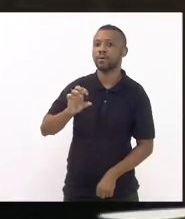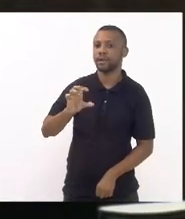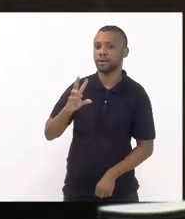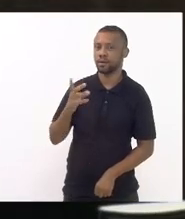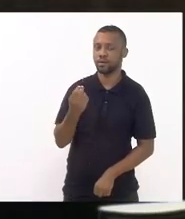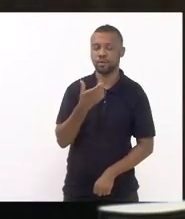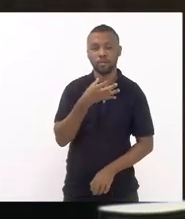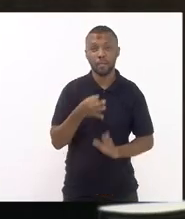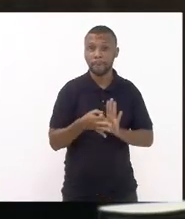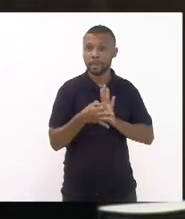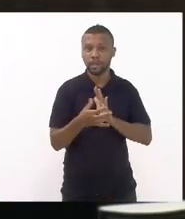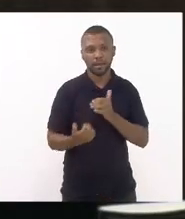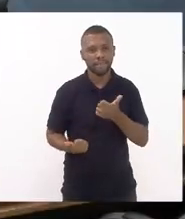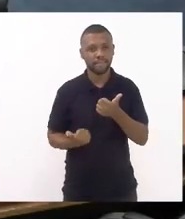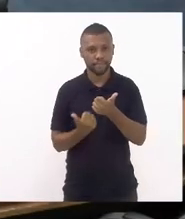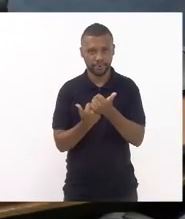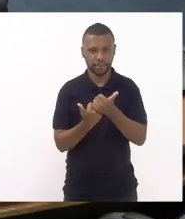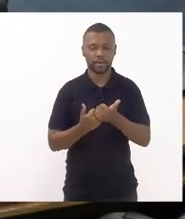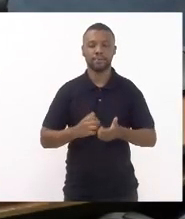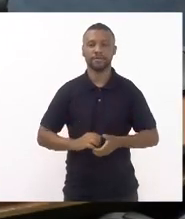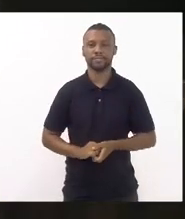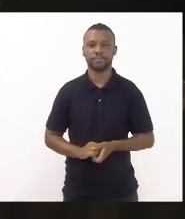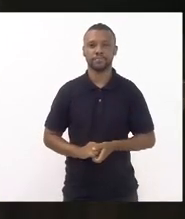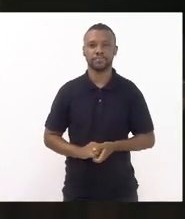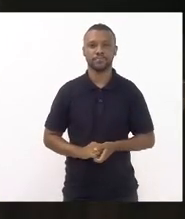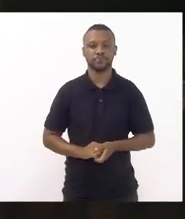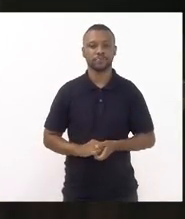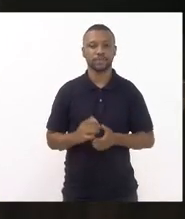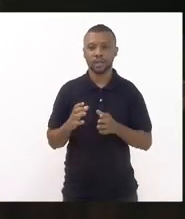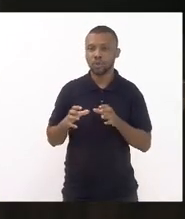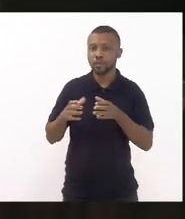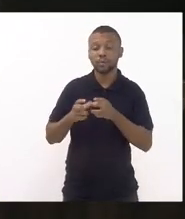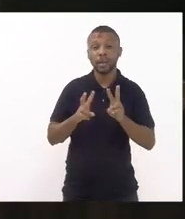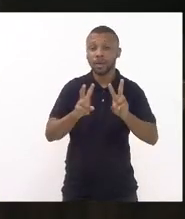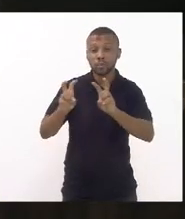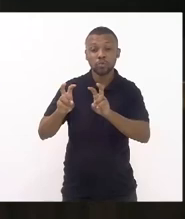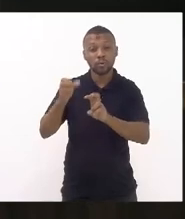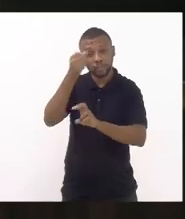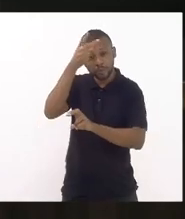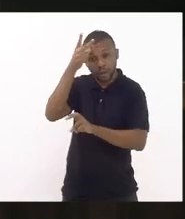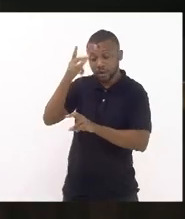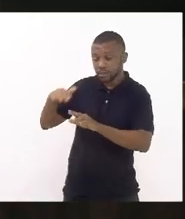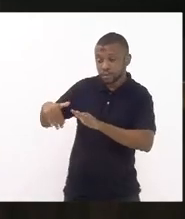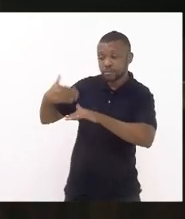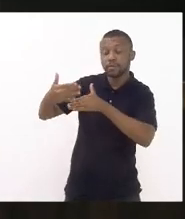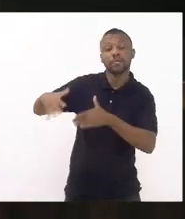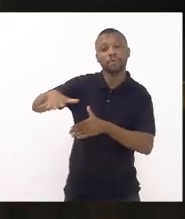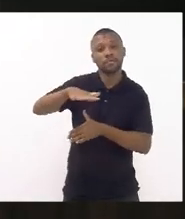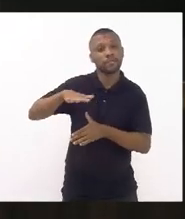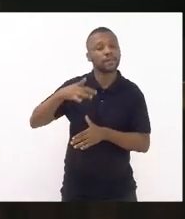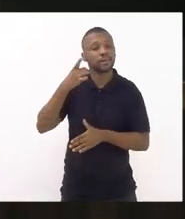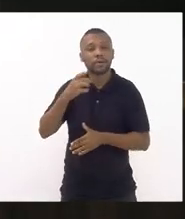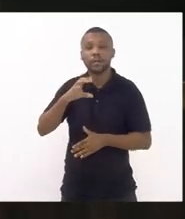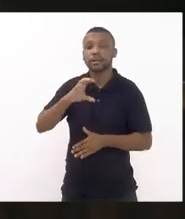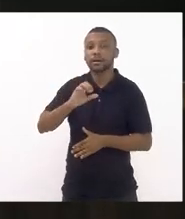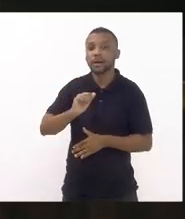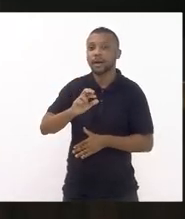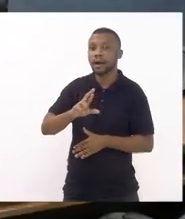Parecer favorável, presidente. Pela Comissão de Assuntos Municipais e Desenvolvimento Regional, deputado Carlos Macedo.